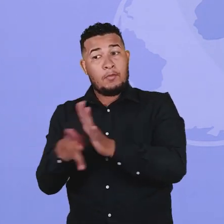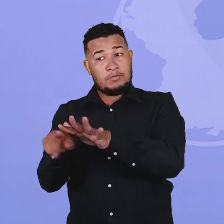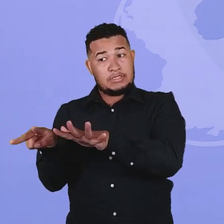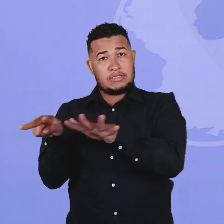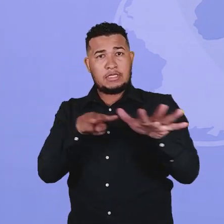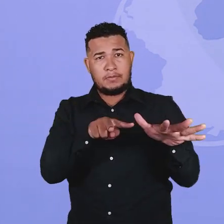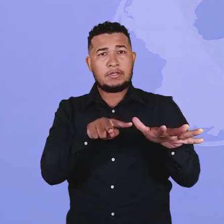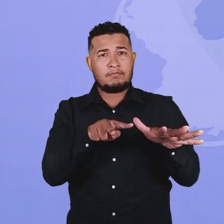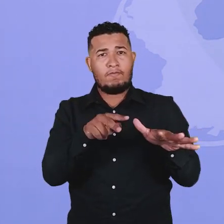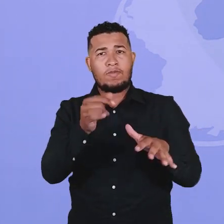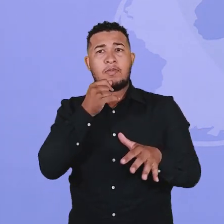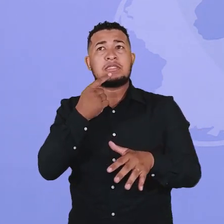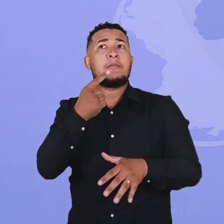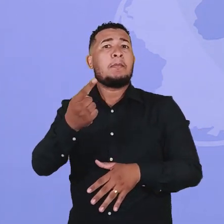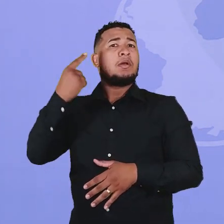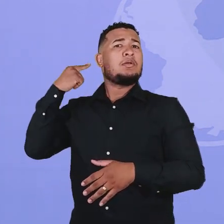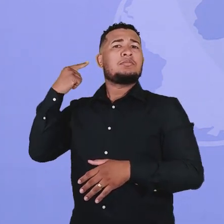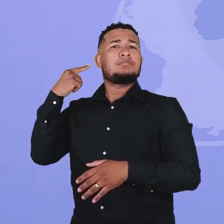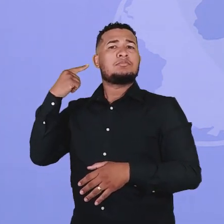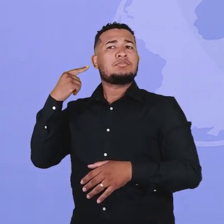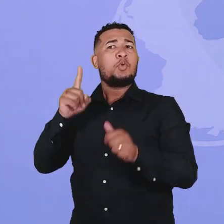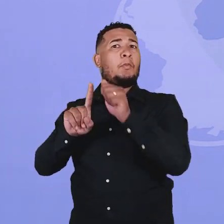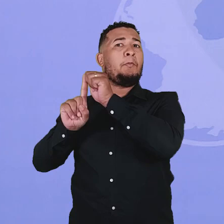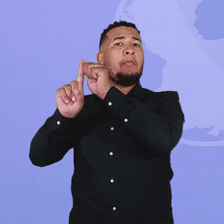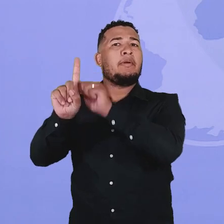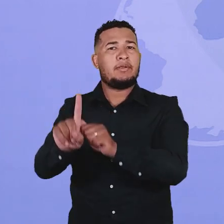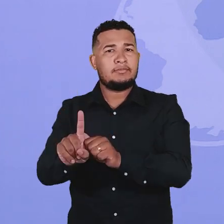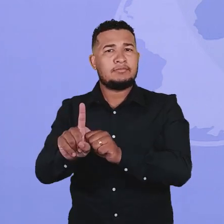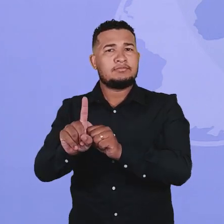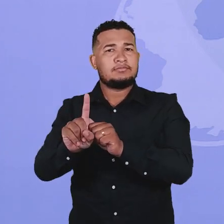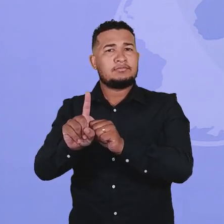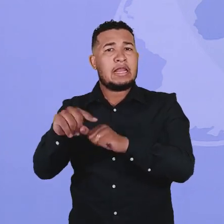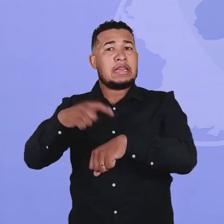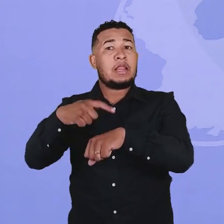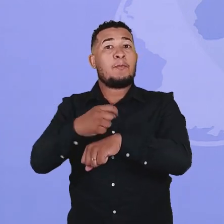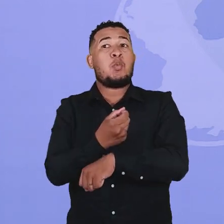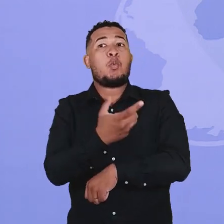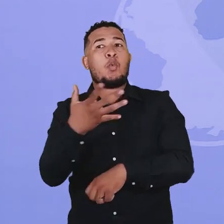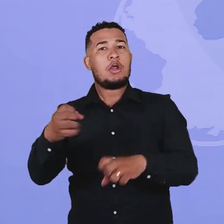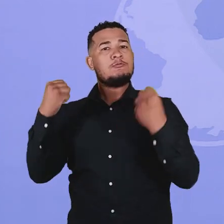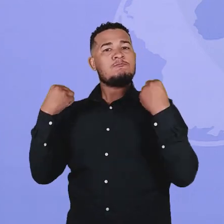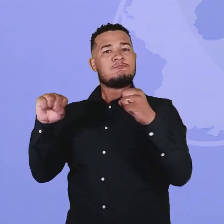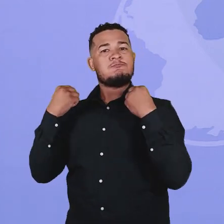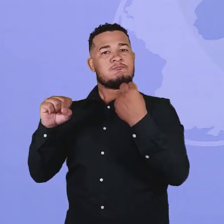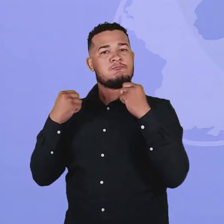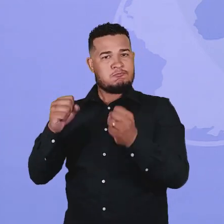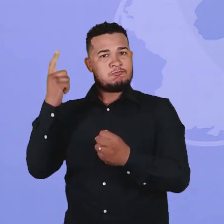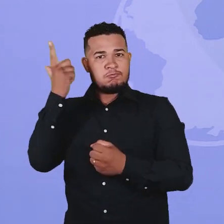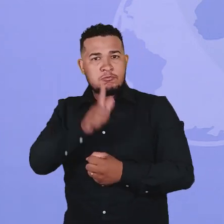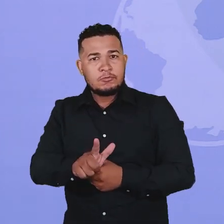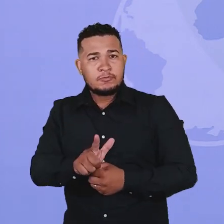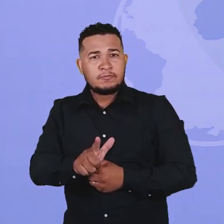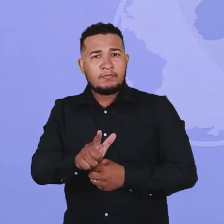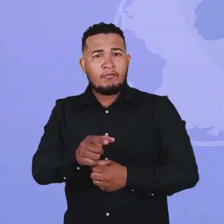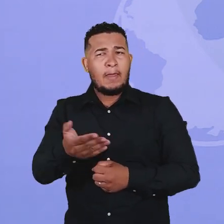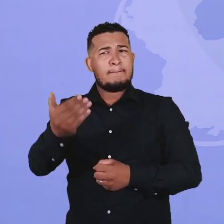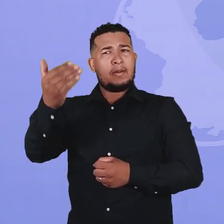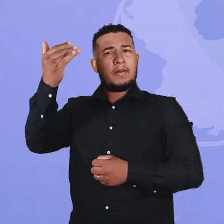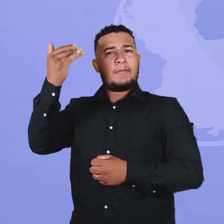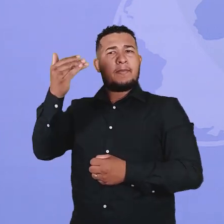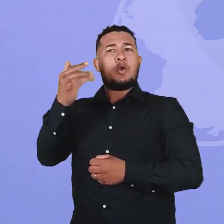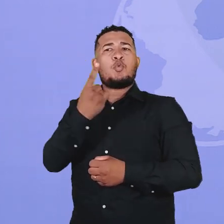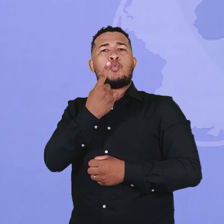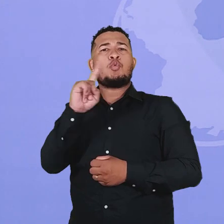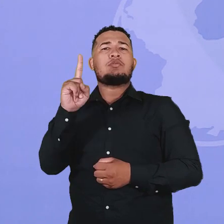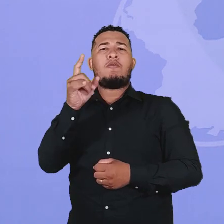fez nesta semana? Na semana passada? Durante o mês? Quanto tempo você investiu quanto a isso? Quando foi a